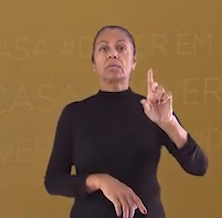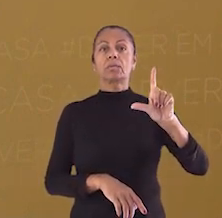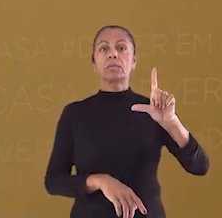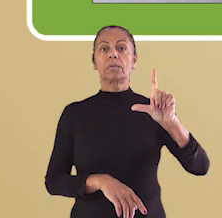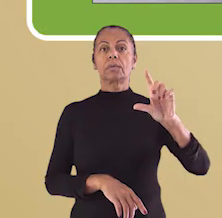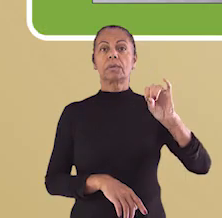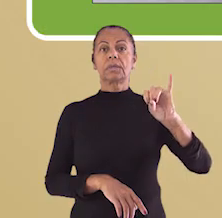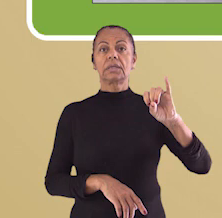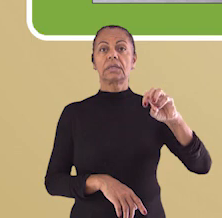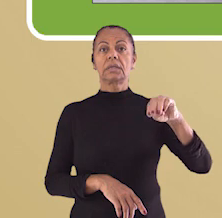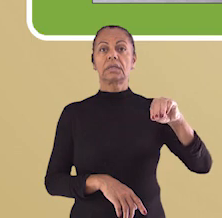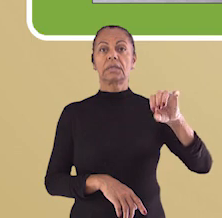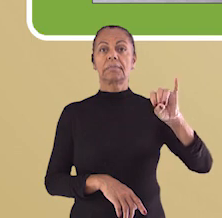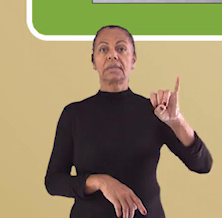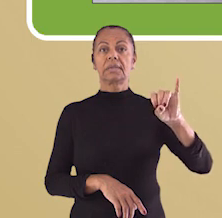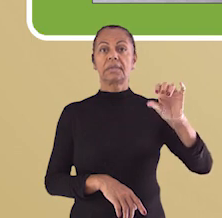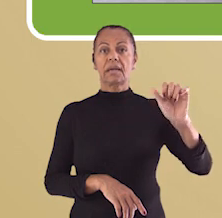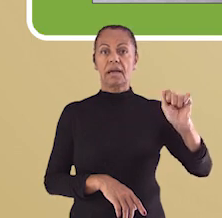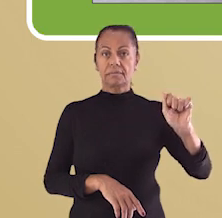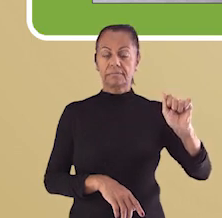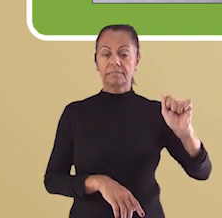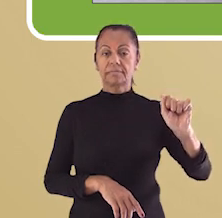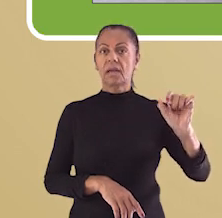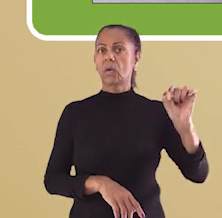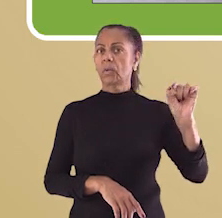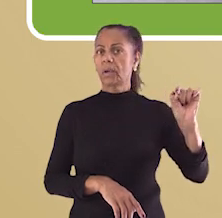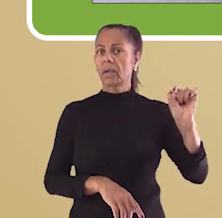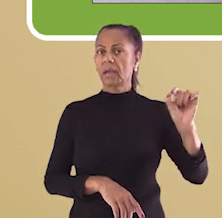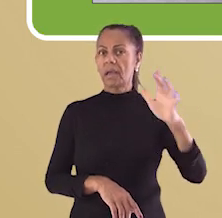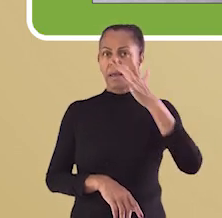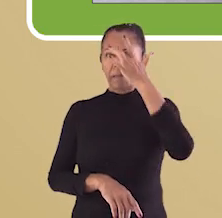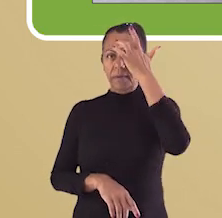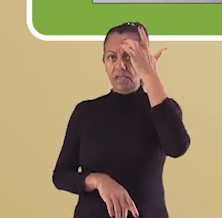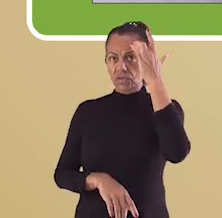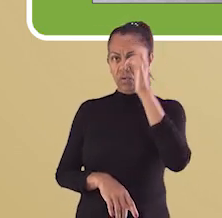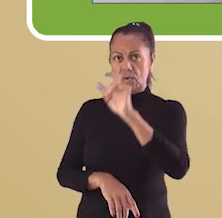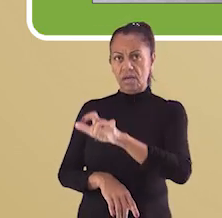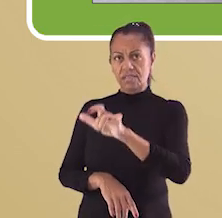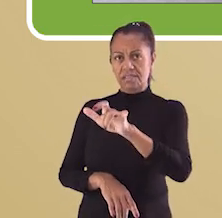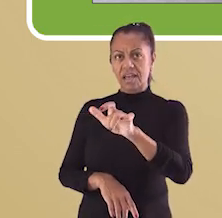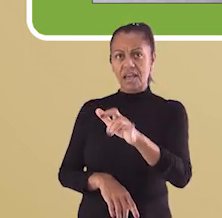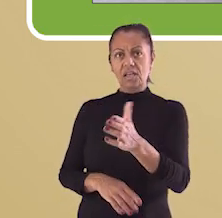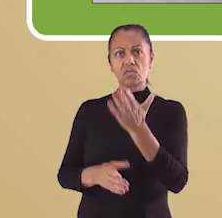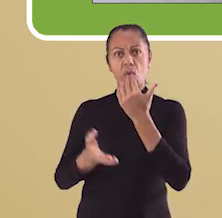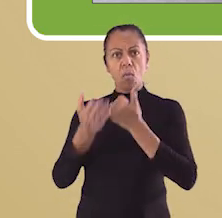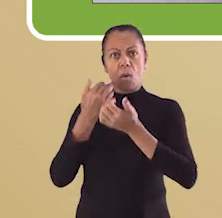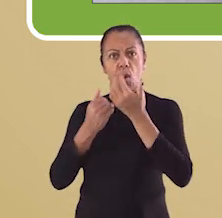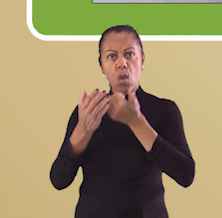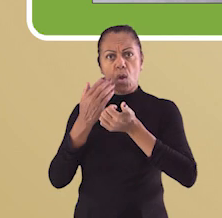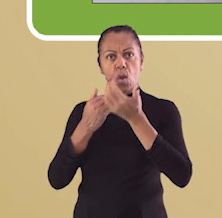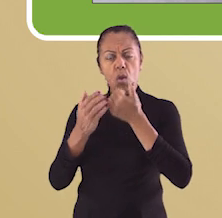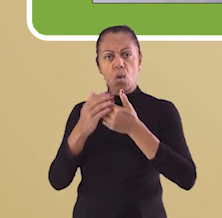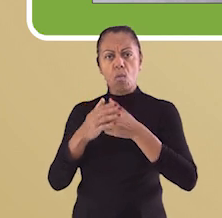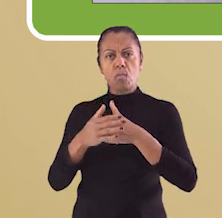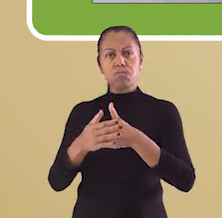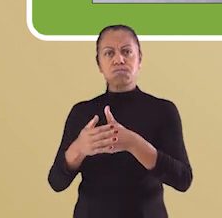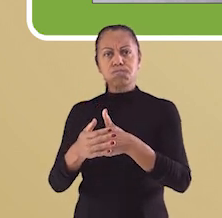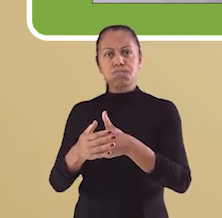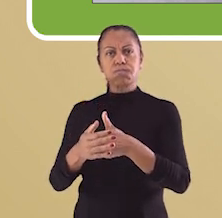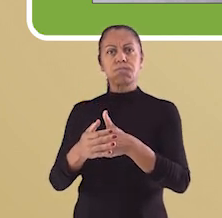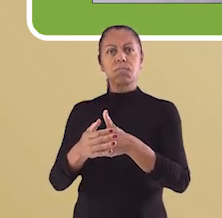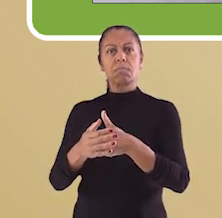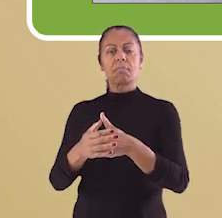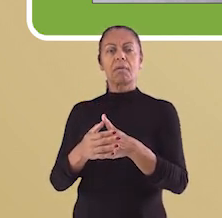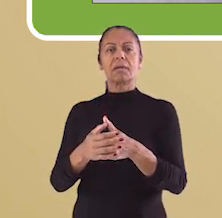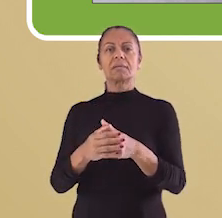bulimia. Ela é diferente da anorexia, porque pessoas que sofrem de bulimia não se privam de alimentos. Muito pelo contrário, elas comem